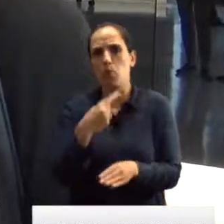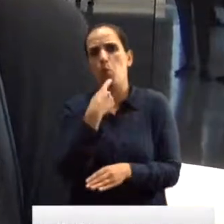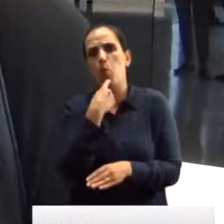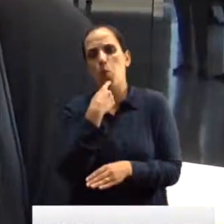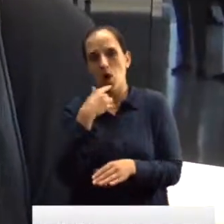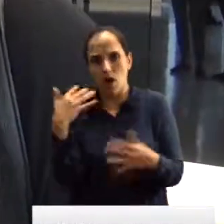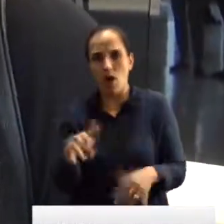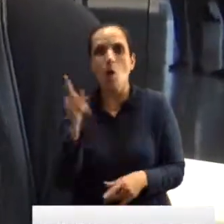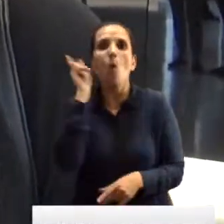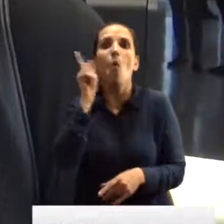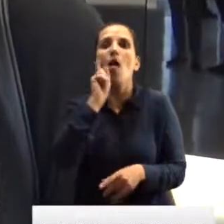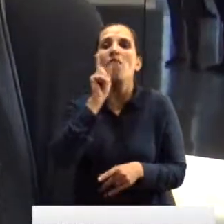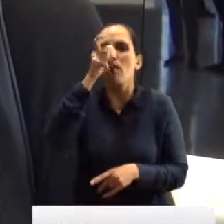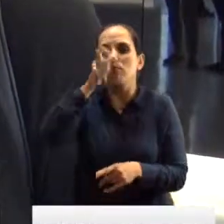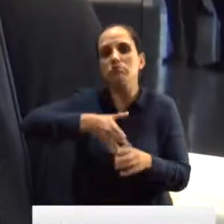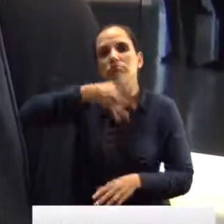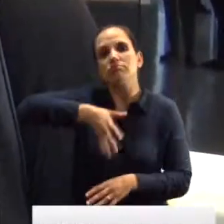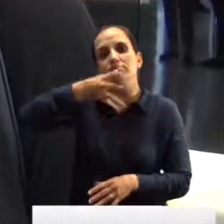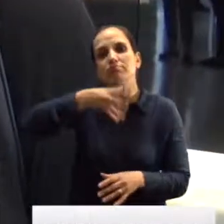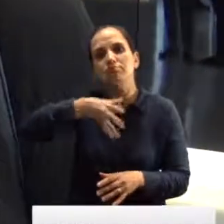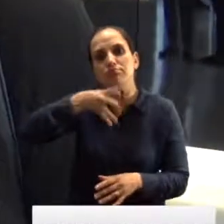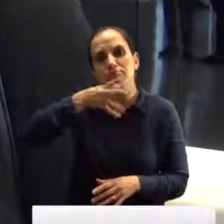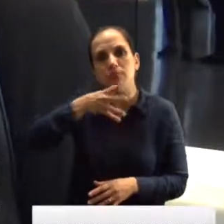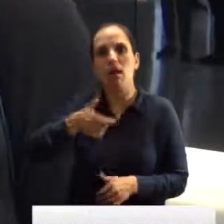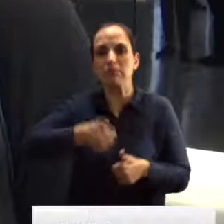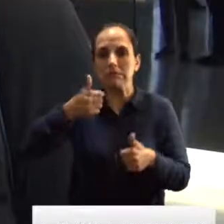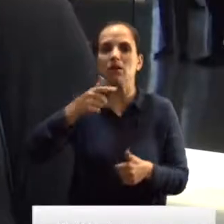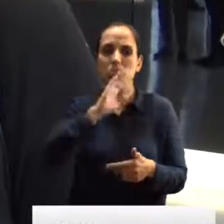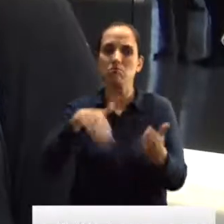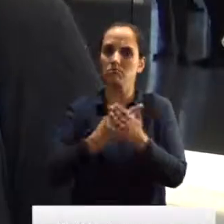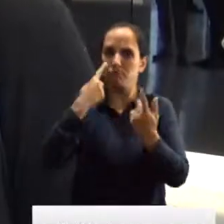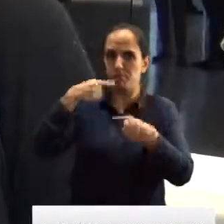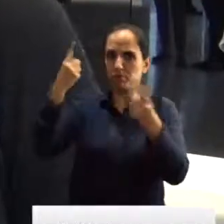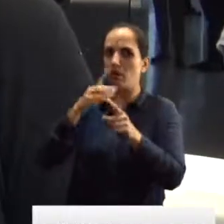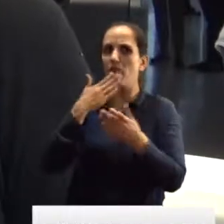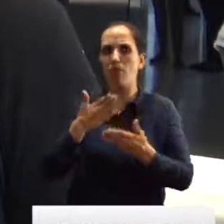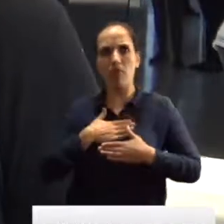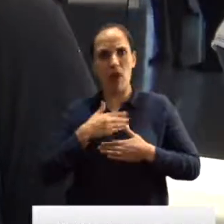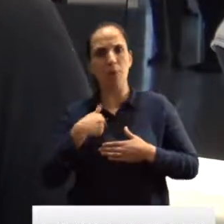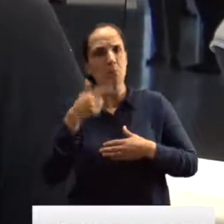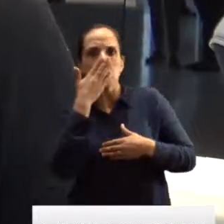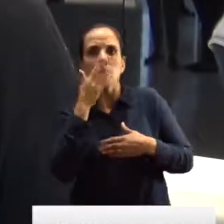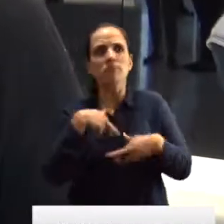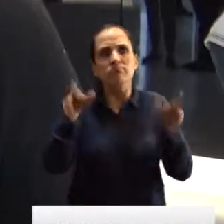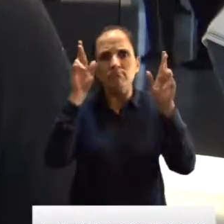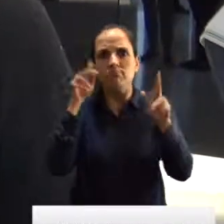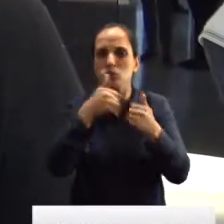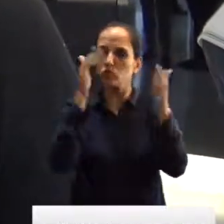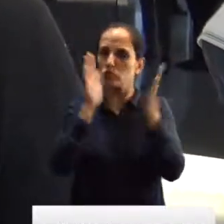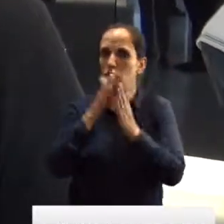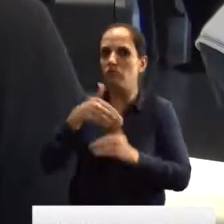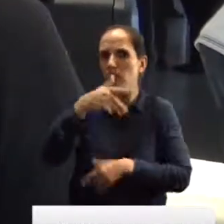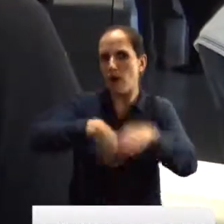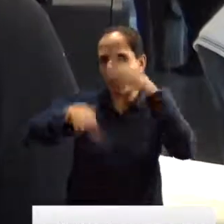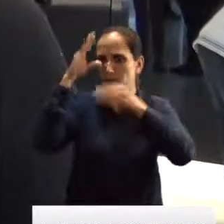também a qualidade dos oradores nos indica e nos cria a expectativa de que vamos aqui todos aprender